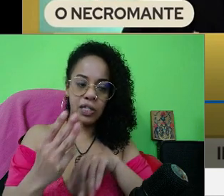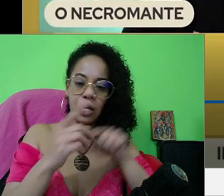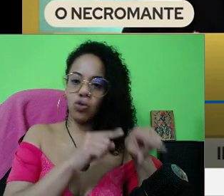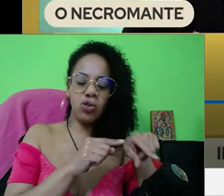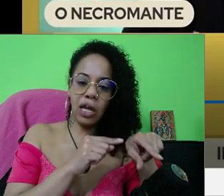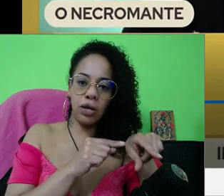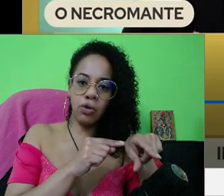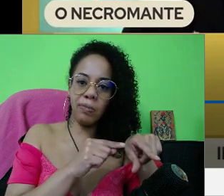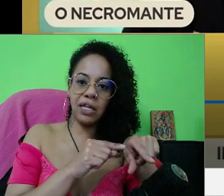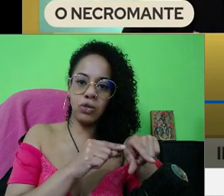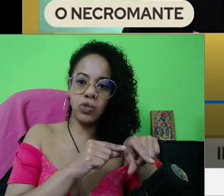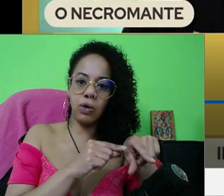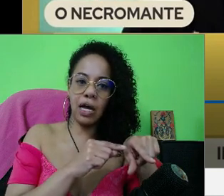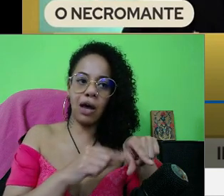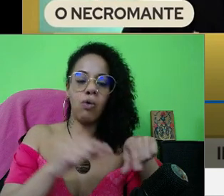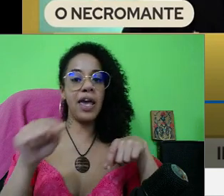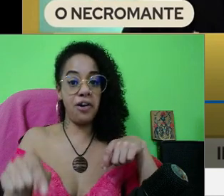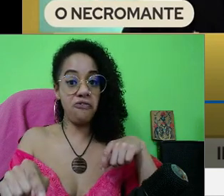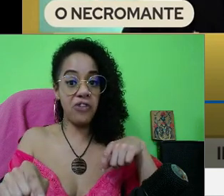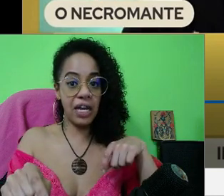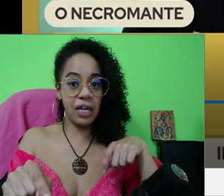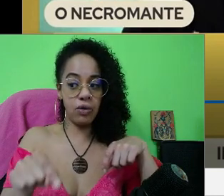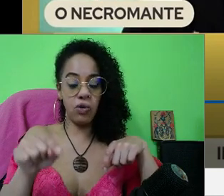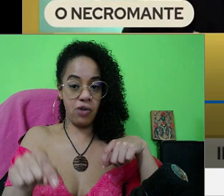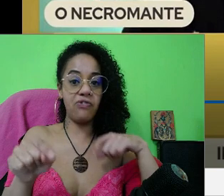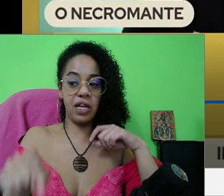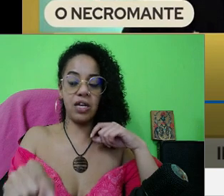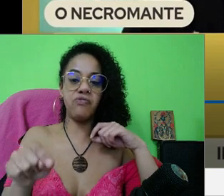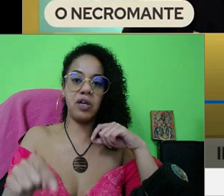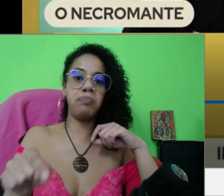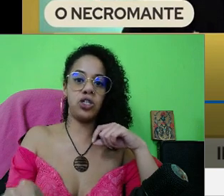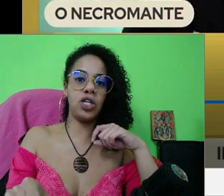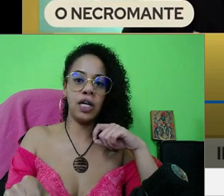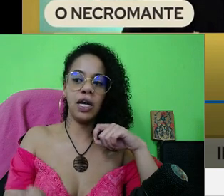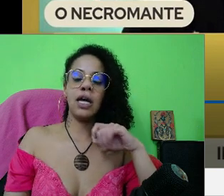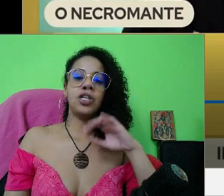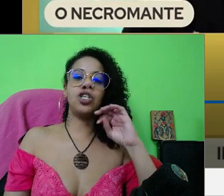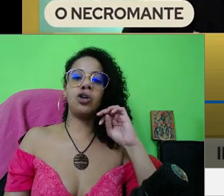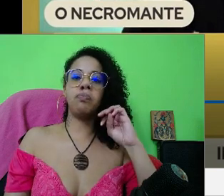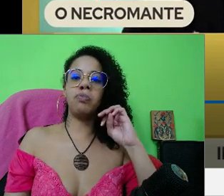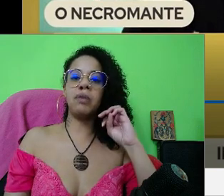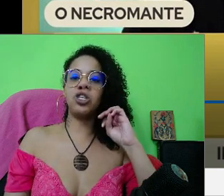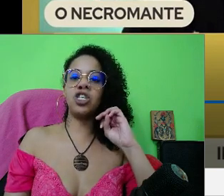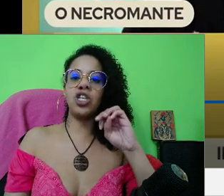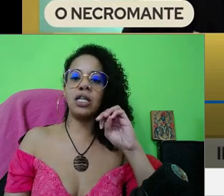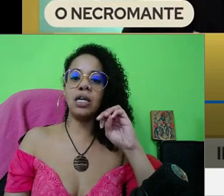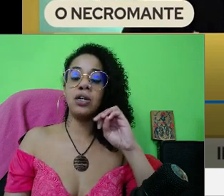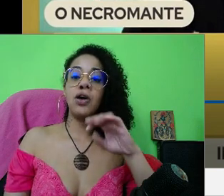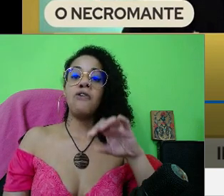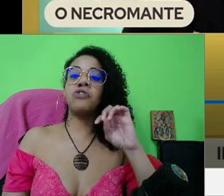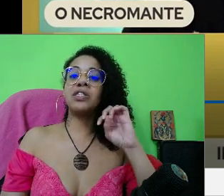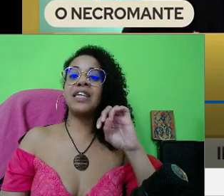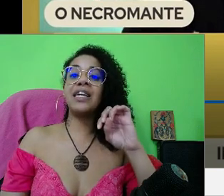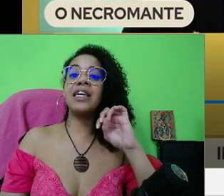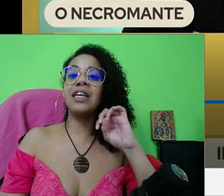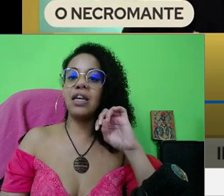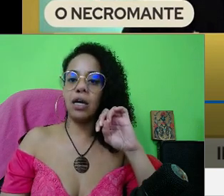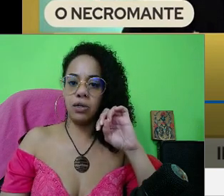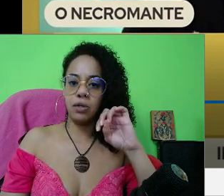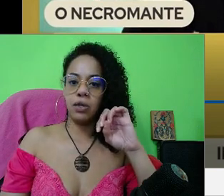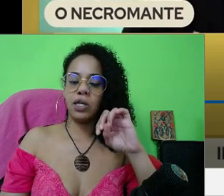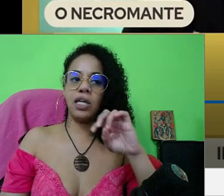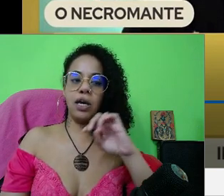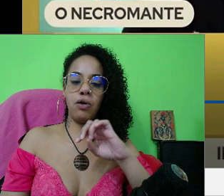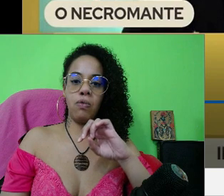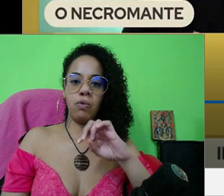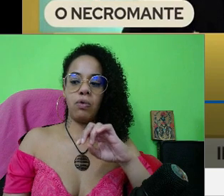tá tudo lá no comentário do seu canal eu falei o que eu falei eu vou repetir tinha um problema de agenda Você queria